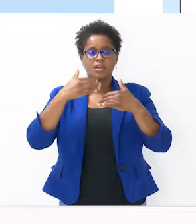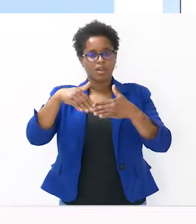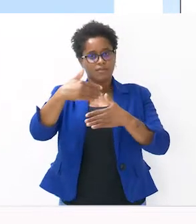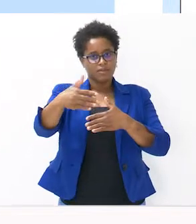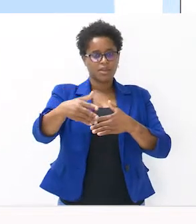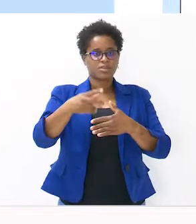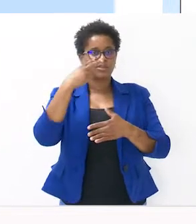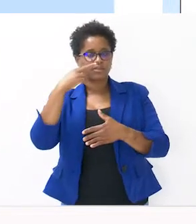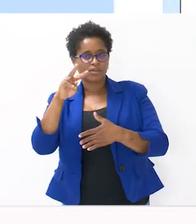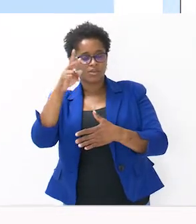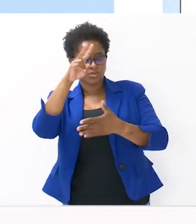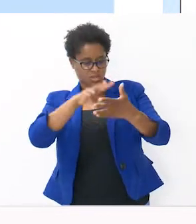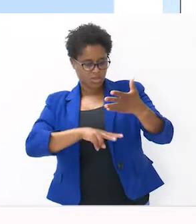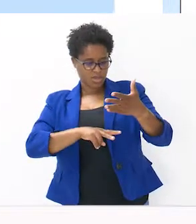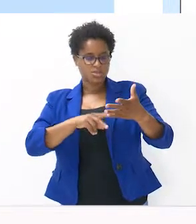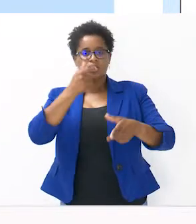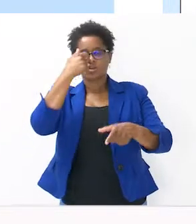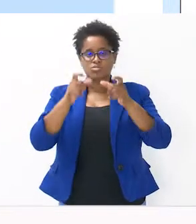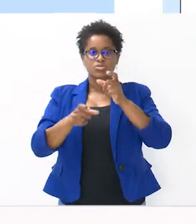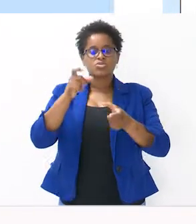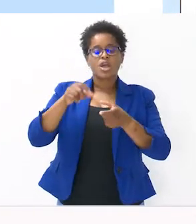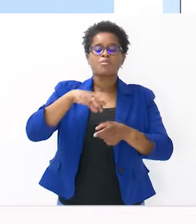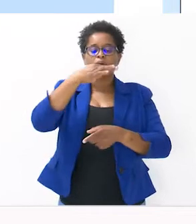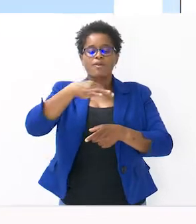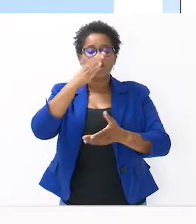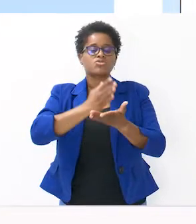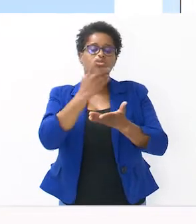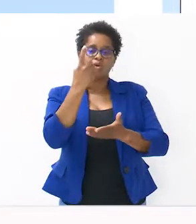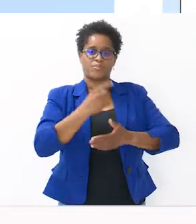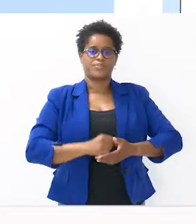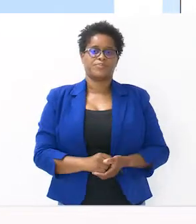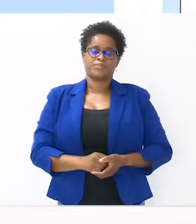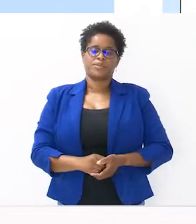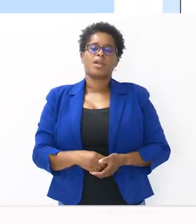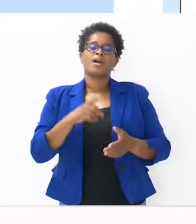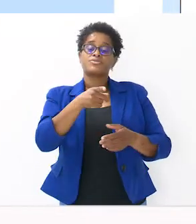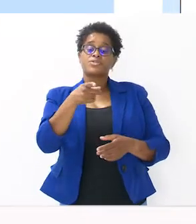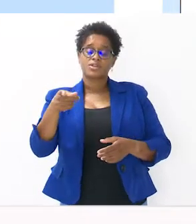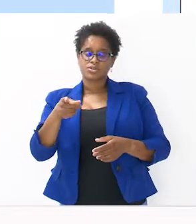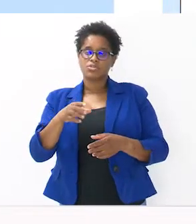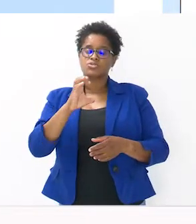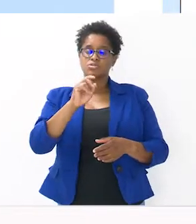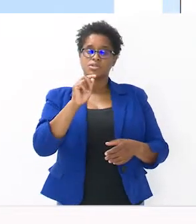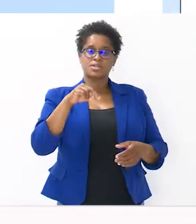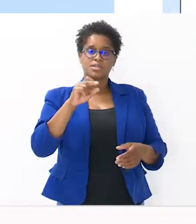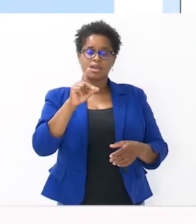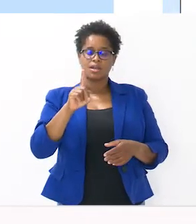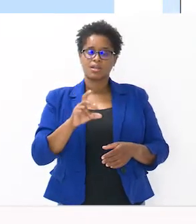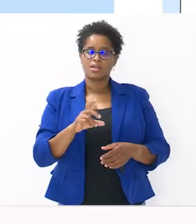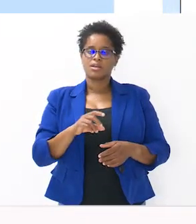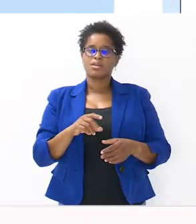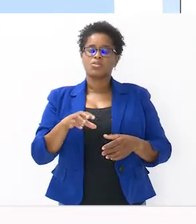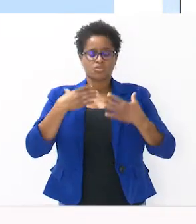texto, certo? Em que uma personagem vai falar sozinha. As indicações sobre o cenário, o vestuário